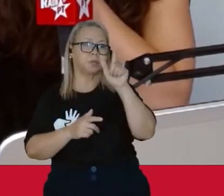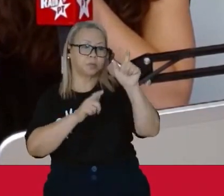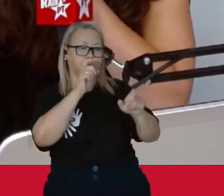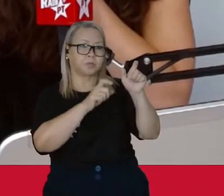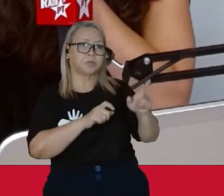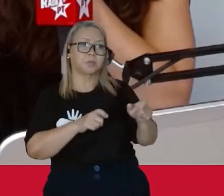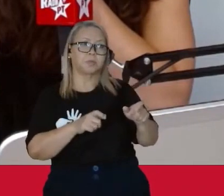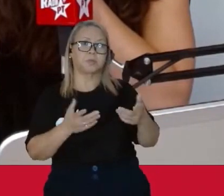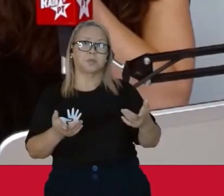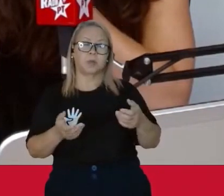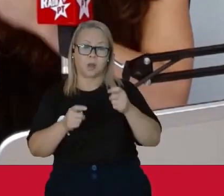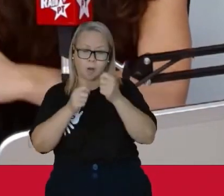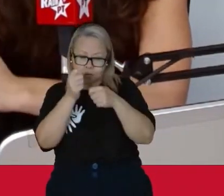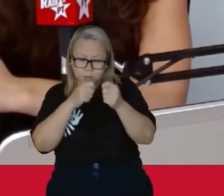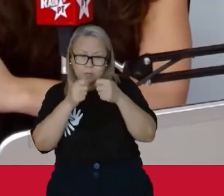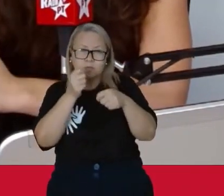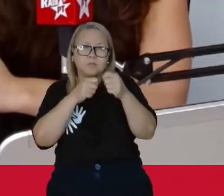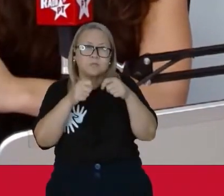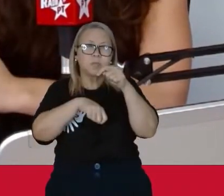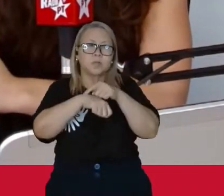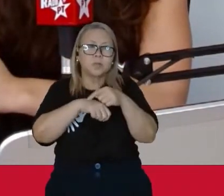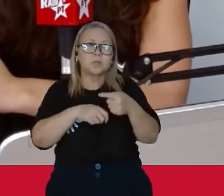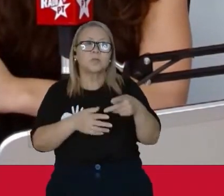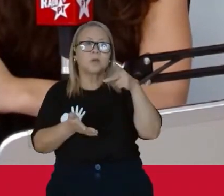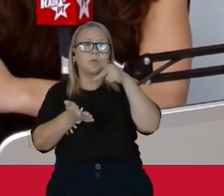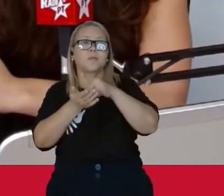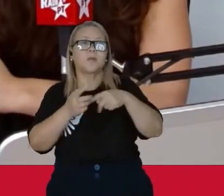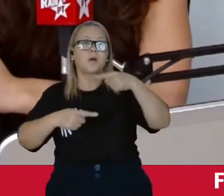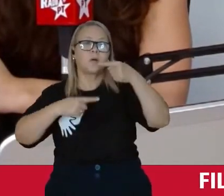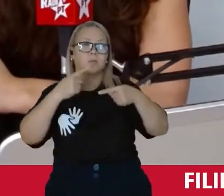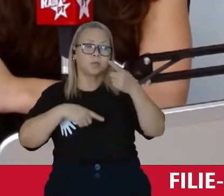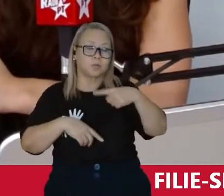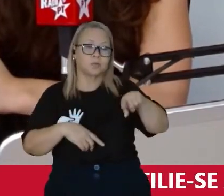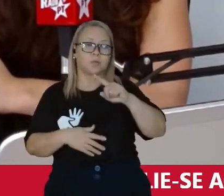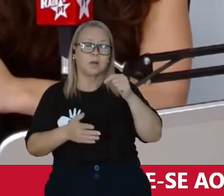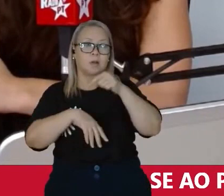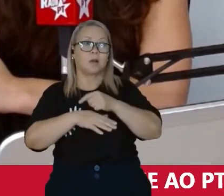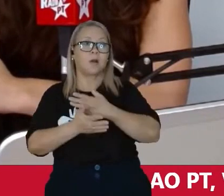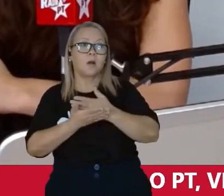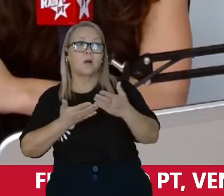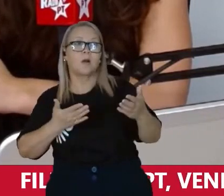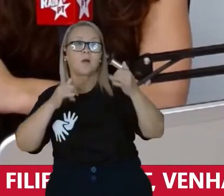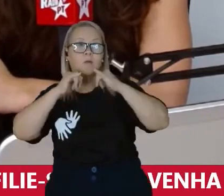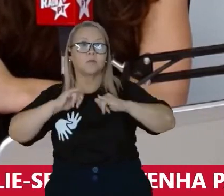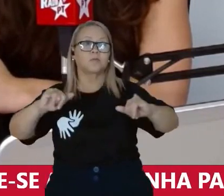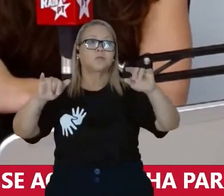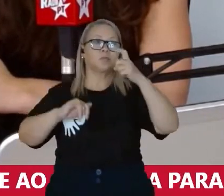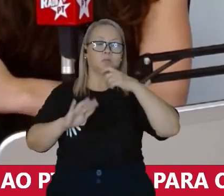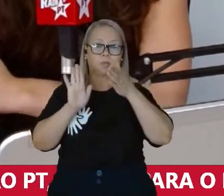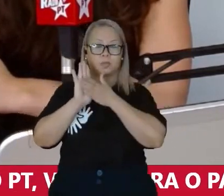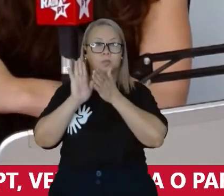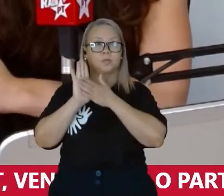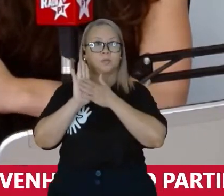a gente monitorar em tempo real o discurso deles, para na hora que eles começarem a levantar determinadas pautas, a